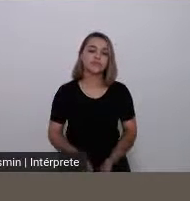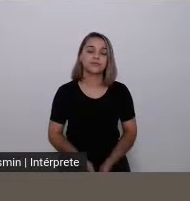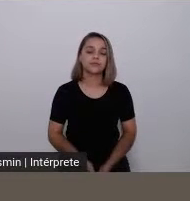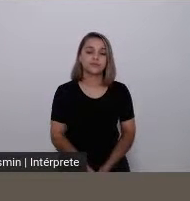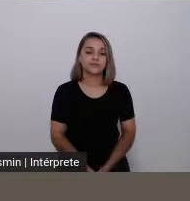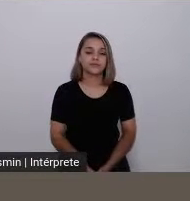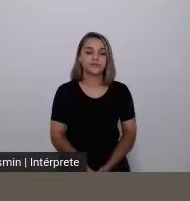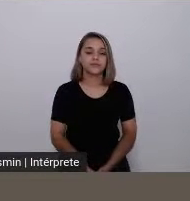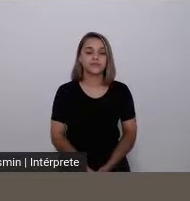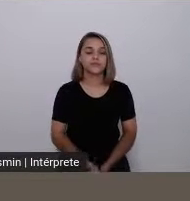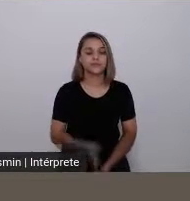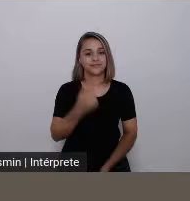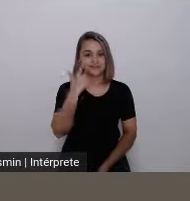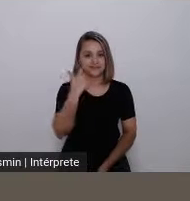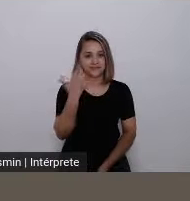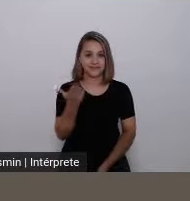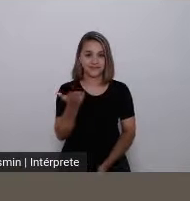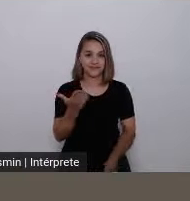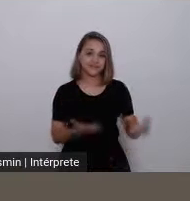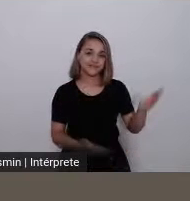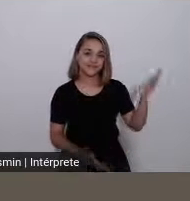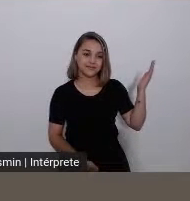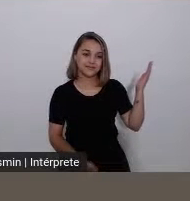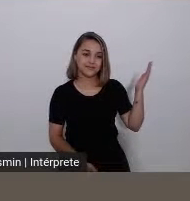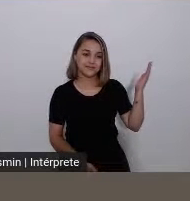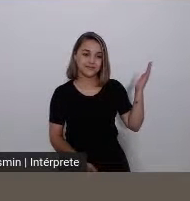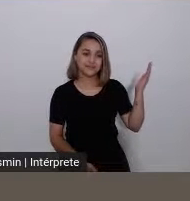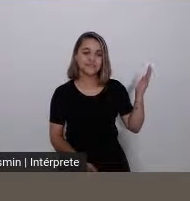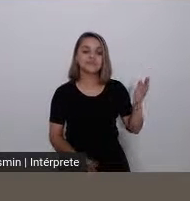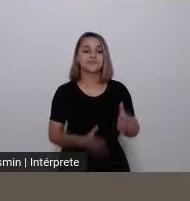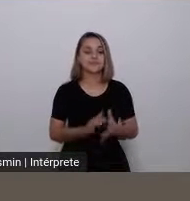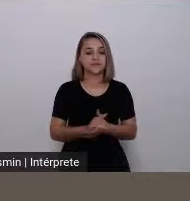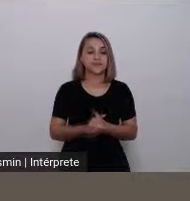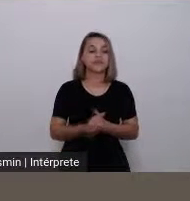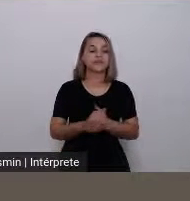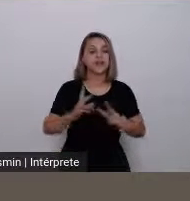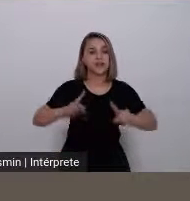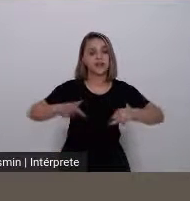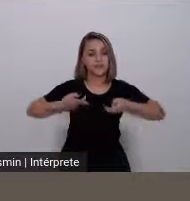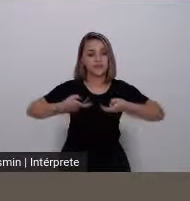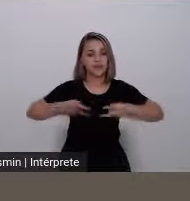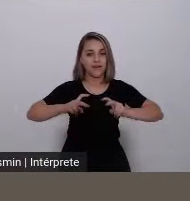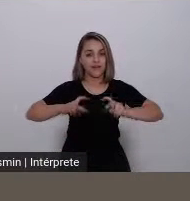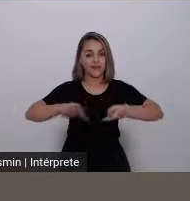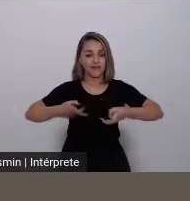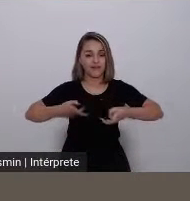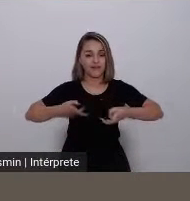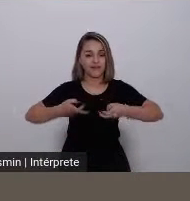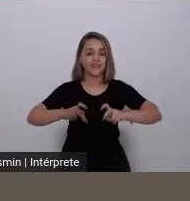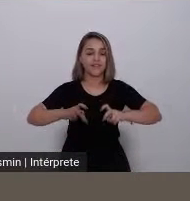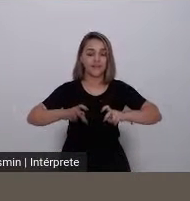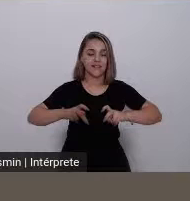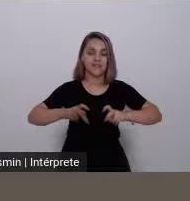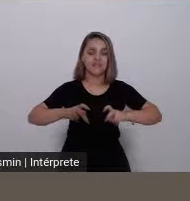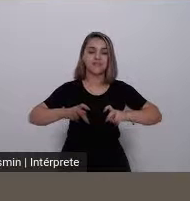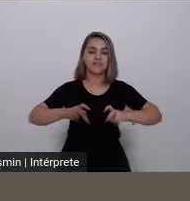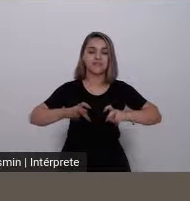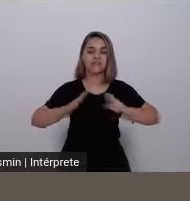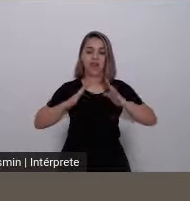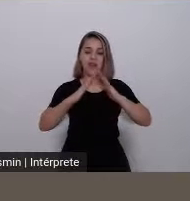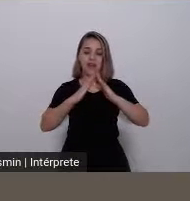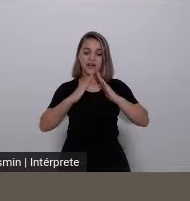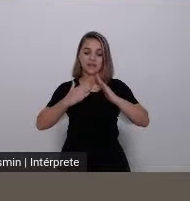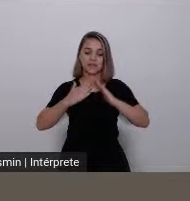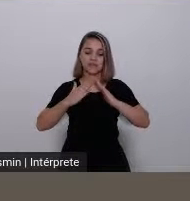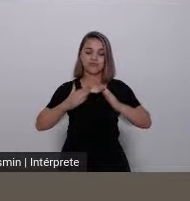Nessa outra imagem, eles estão na varanda da fazenda Santa Teresa do Alto, na região